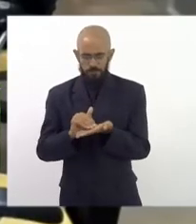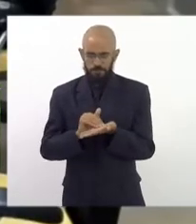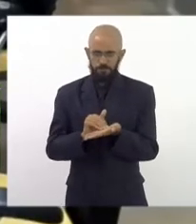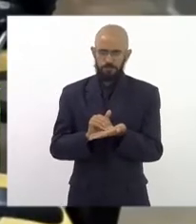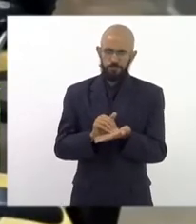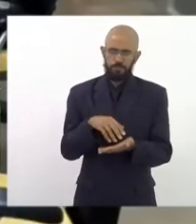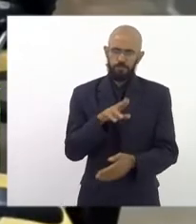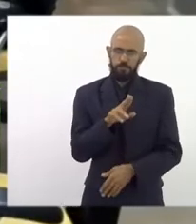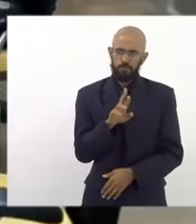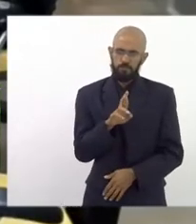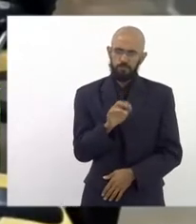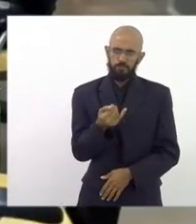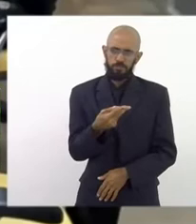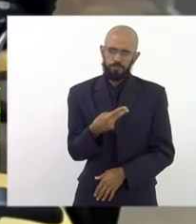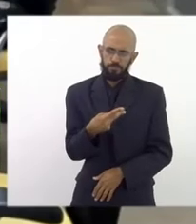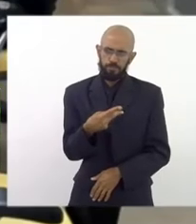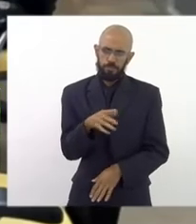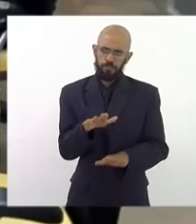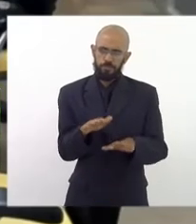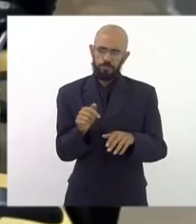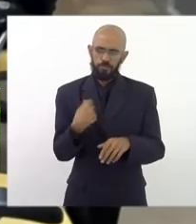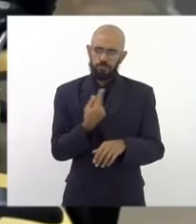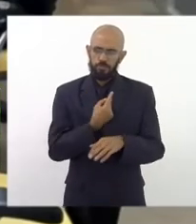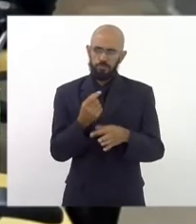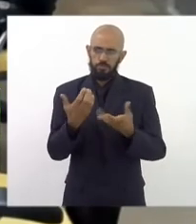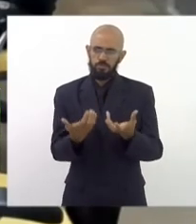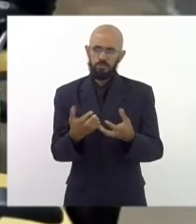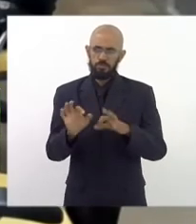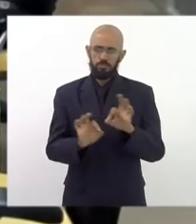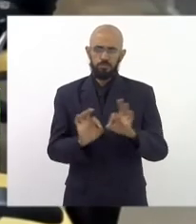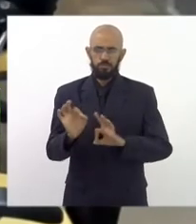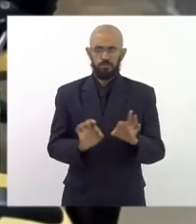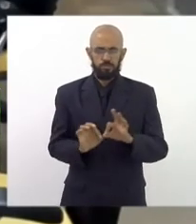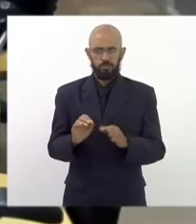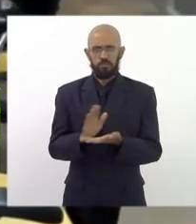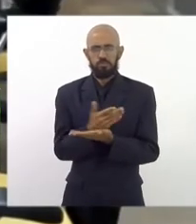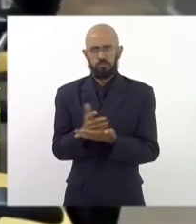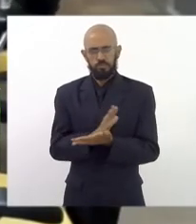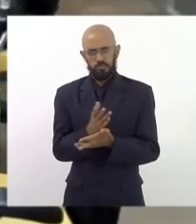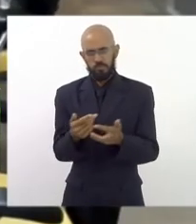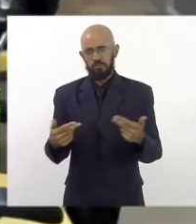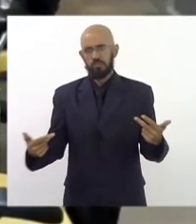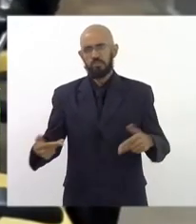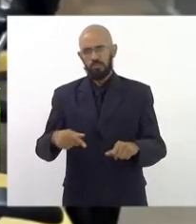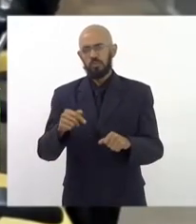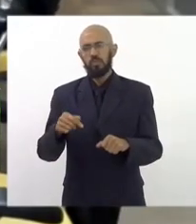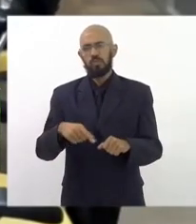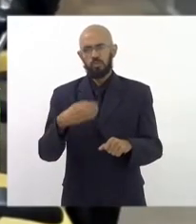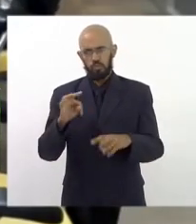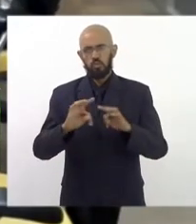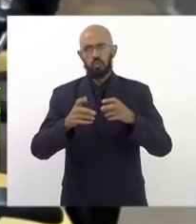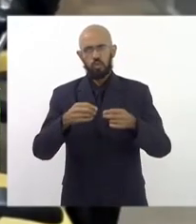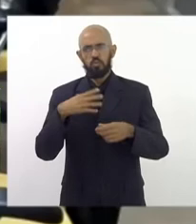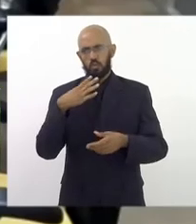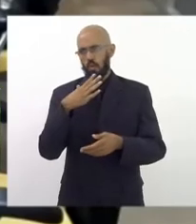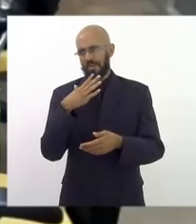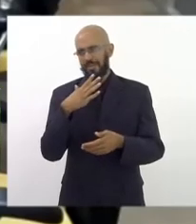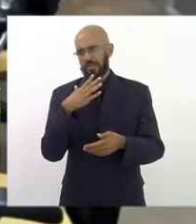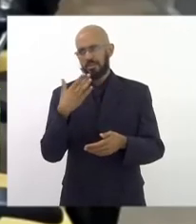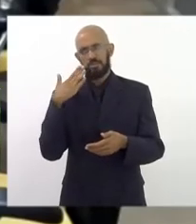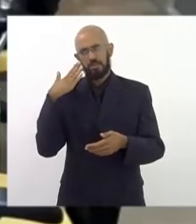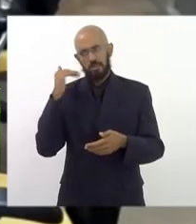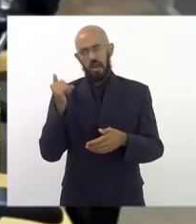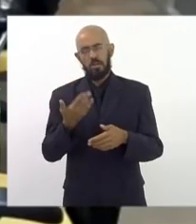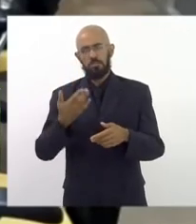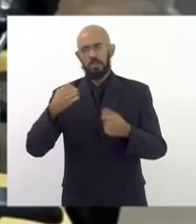mas a gente quer organizar, tem algumas coisas que eu acho que precisa, todo mundo conhece o meu entendimento sobre isso, né? A necessidade